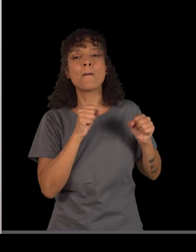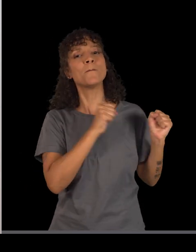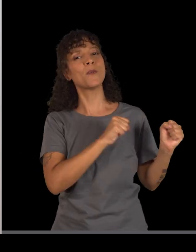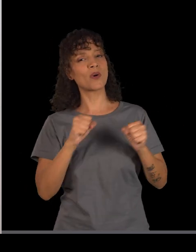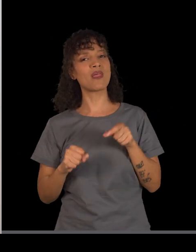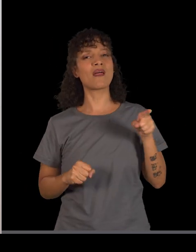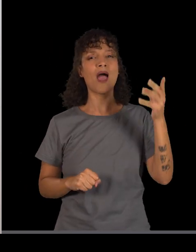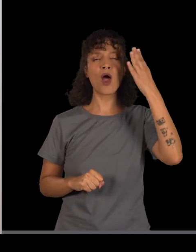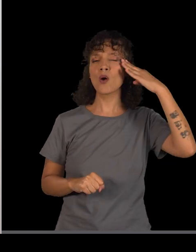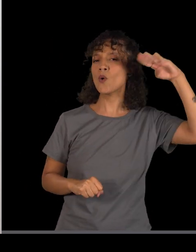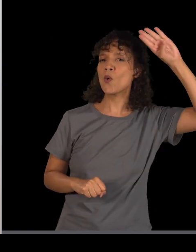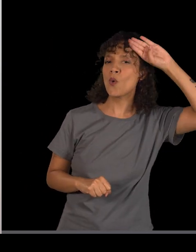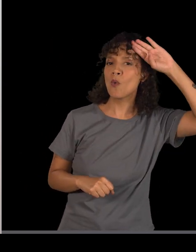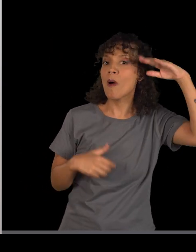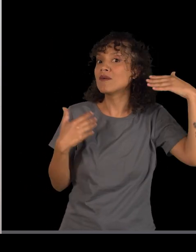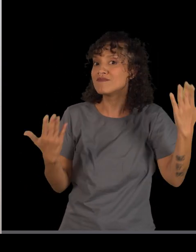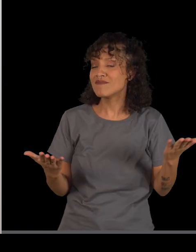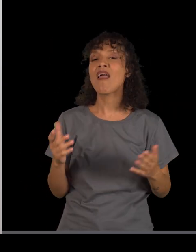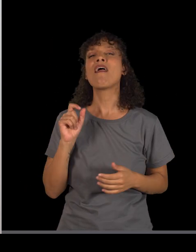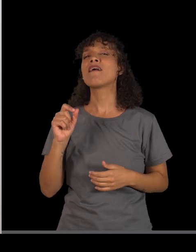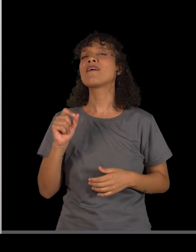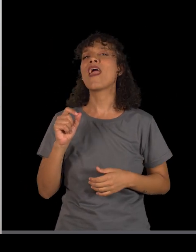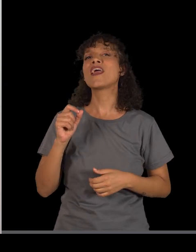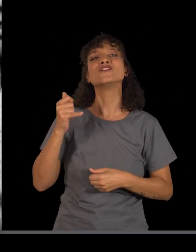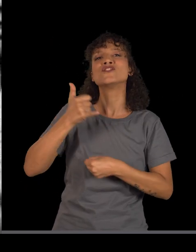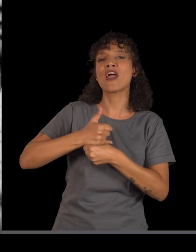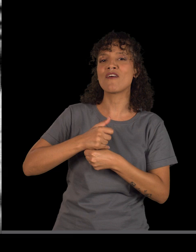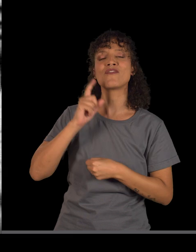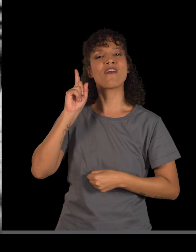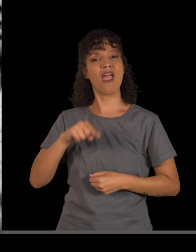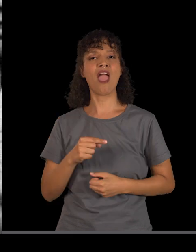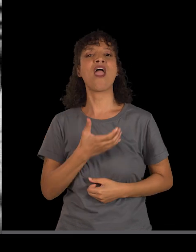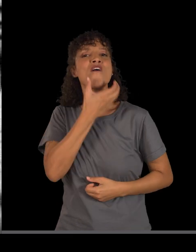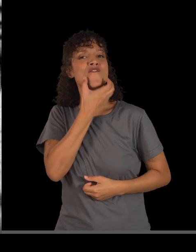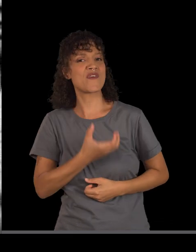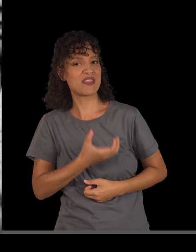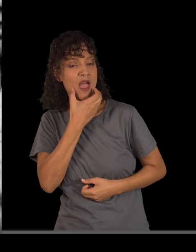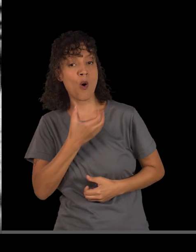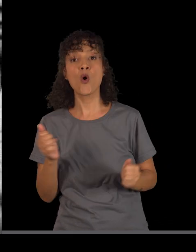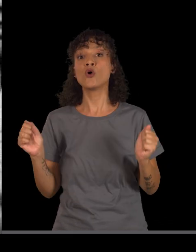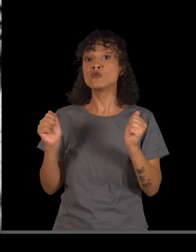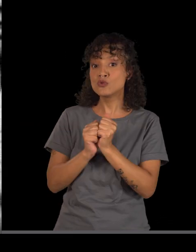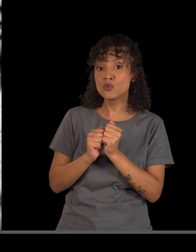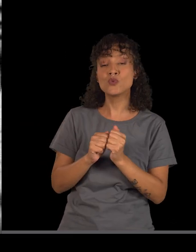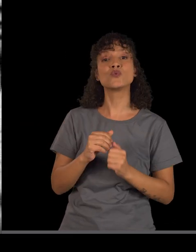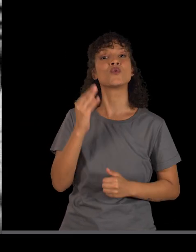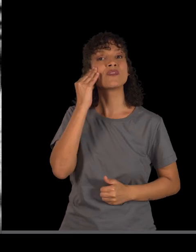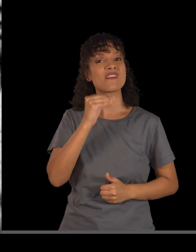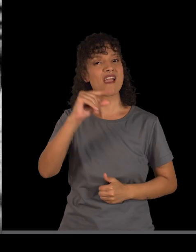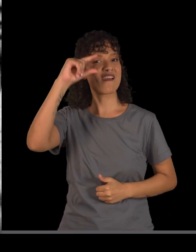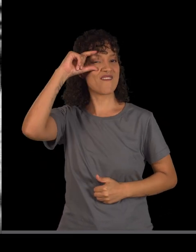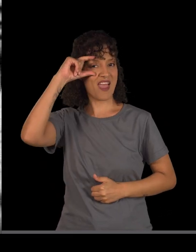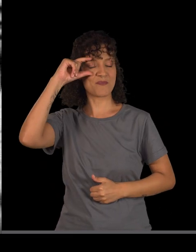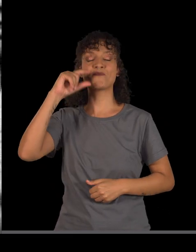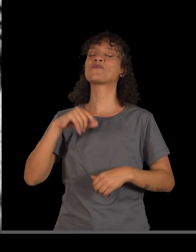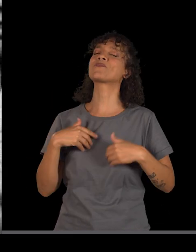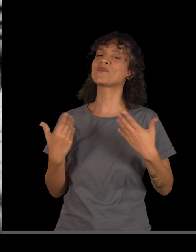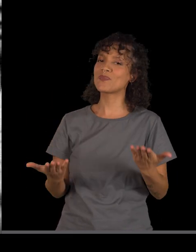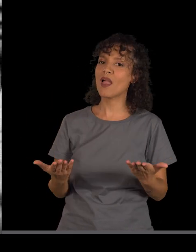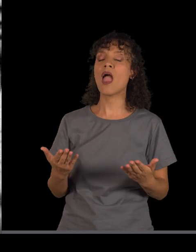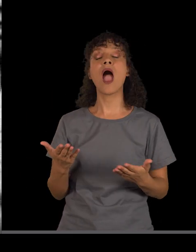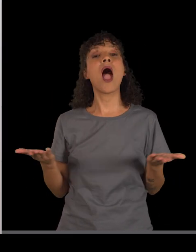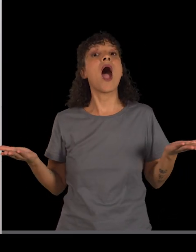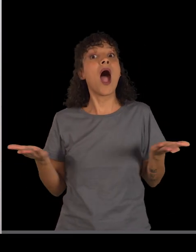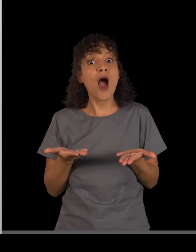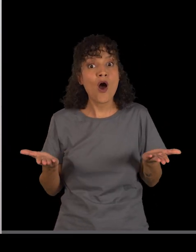esse grupo guerrilheiro não era nada mais nada menos chefiado por Fidel Castro junto com seu companheiro Che Guevara. E aí é que a